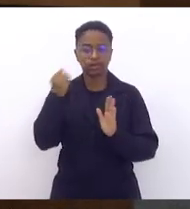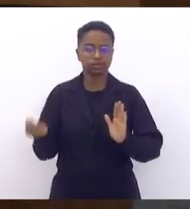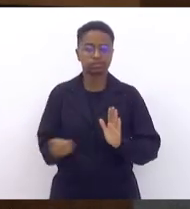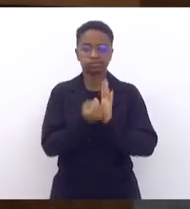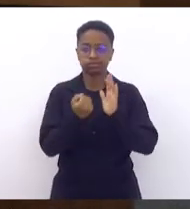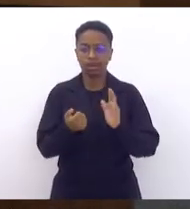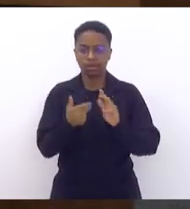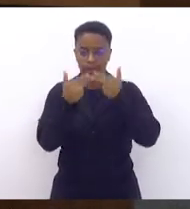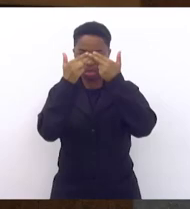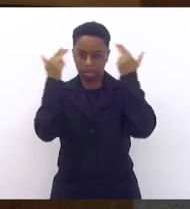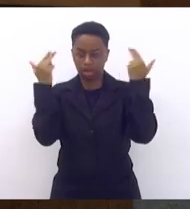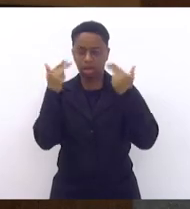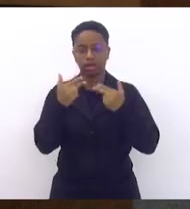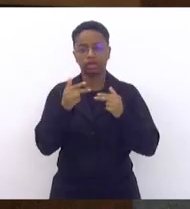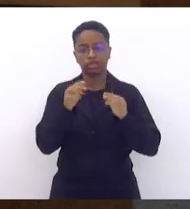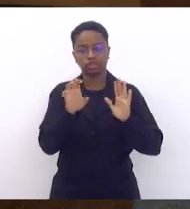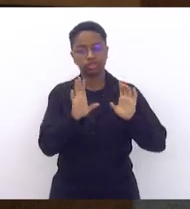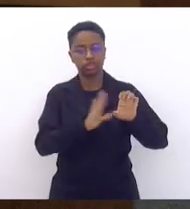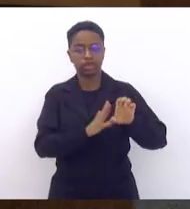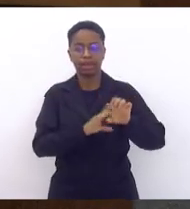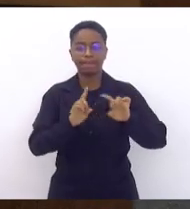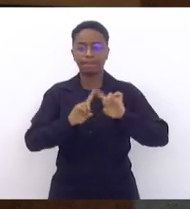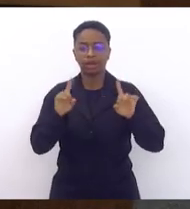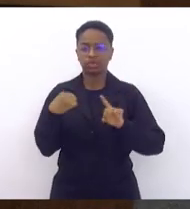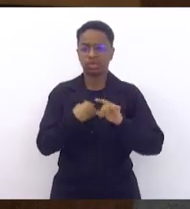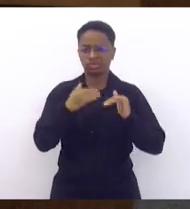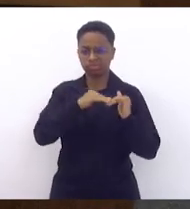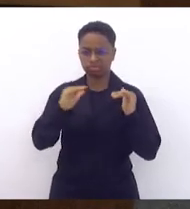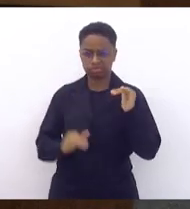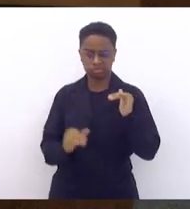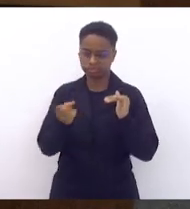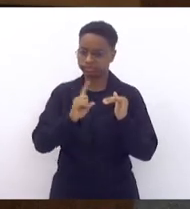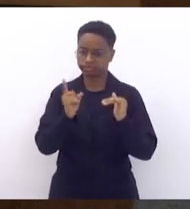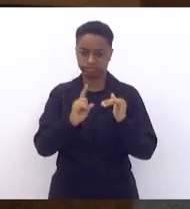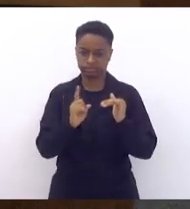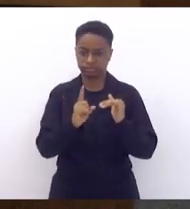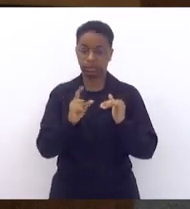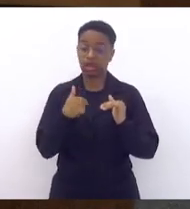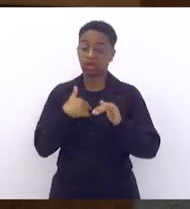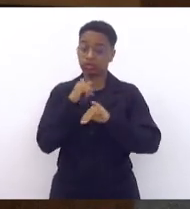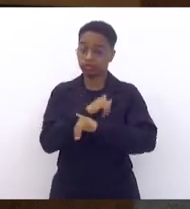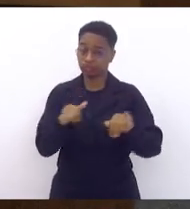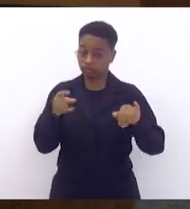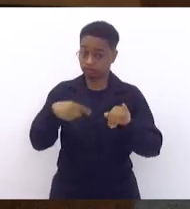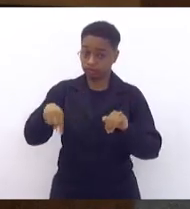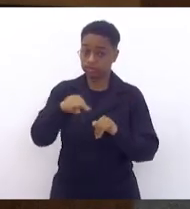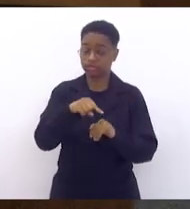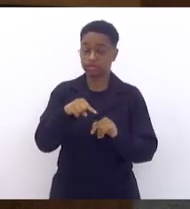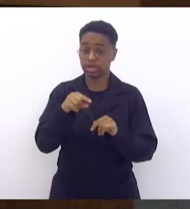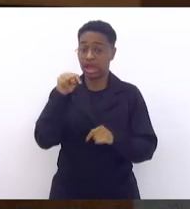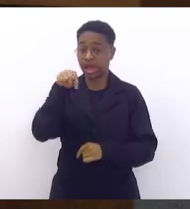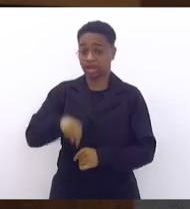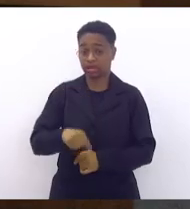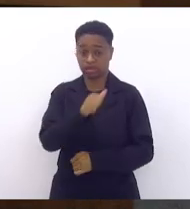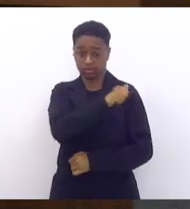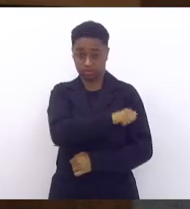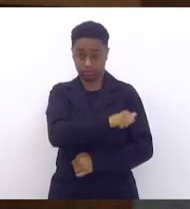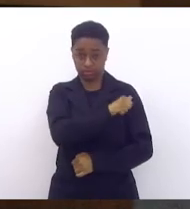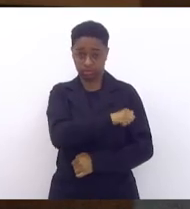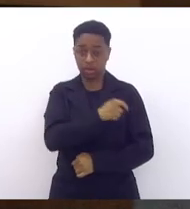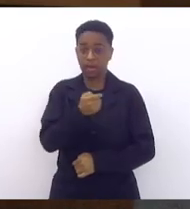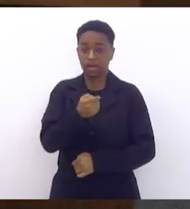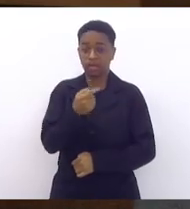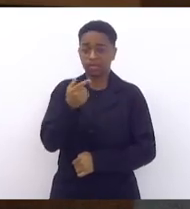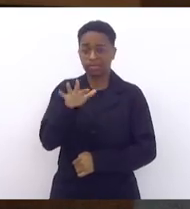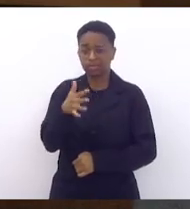esquerda. Mas não vou rebaixar o nosso debate, é o que esse deputado faz. Eu quero dizer o seguinte: hoje o Estado do Rio de Janeiro, há pouco mais de